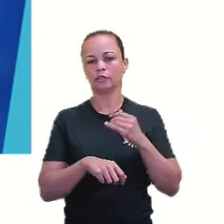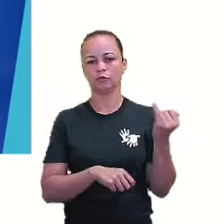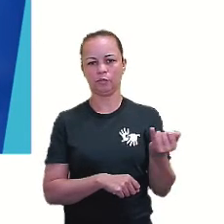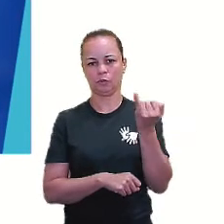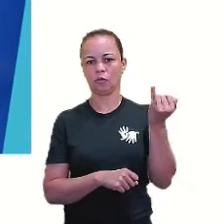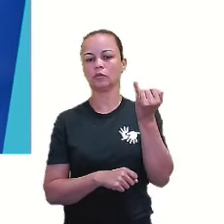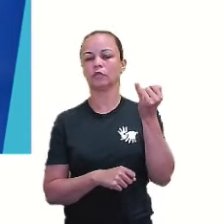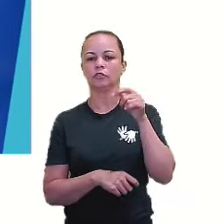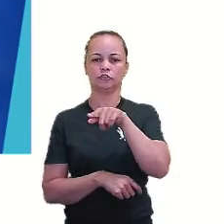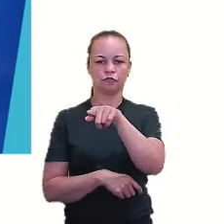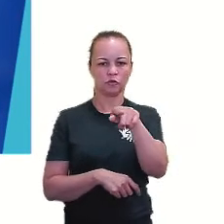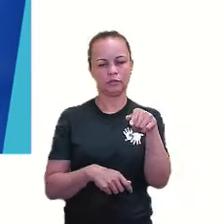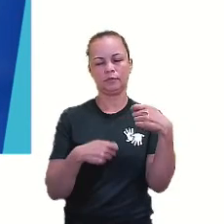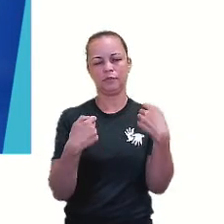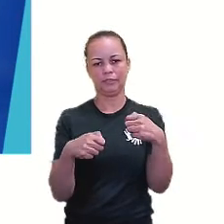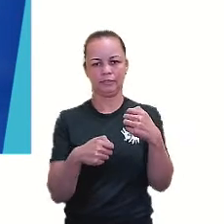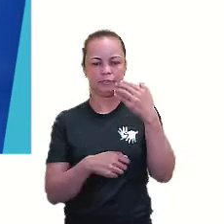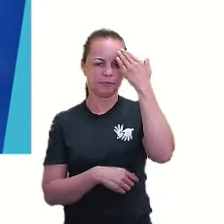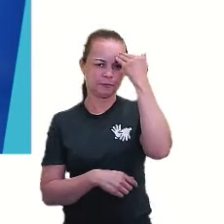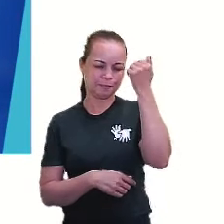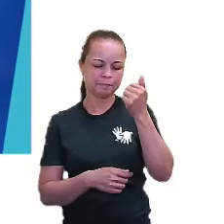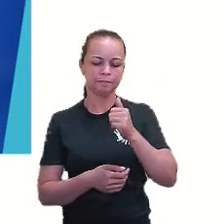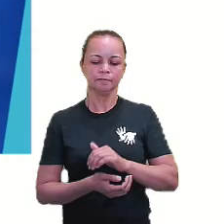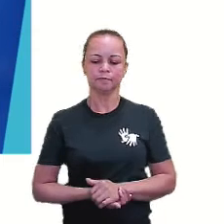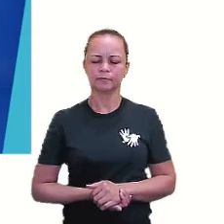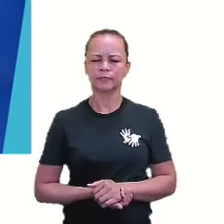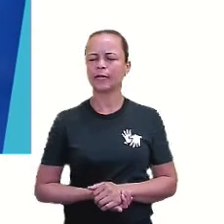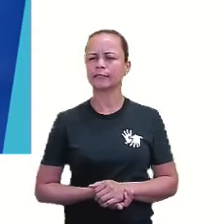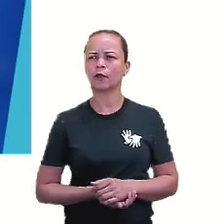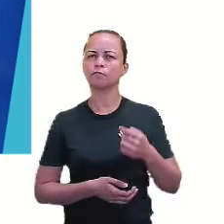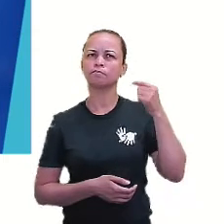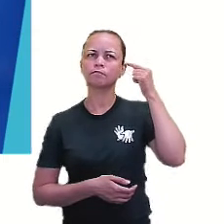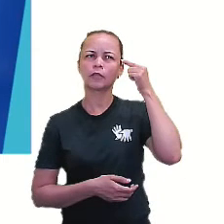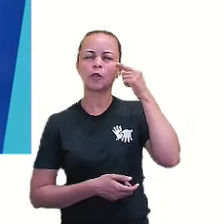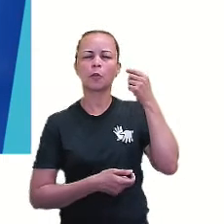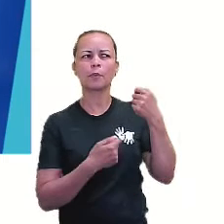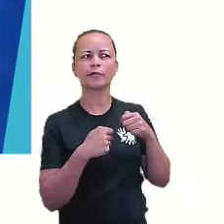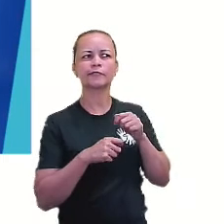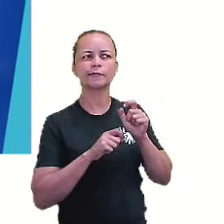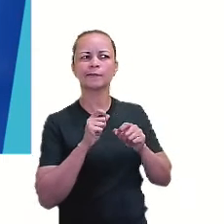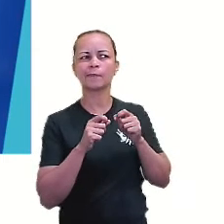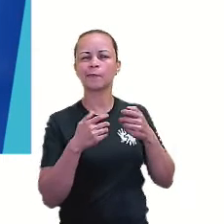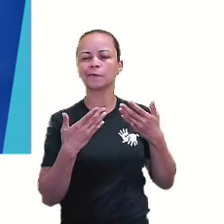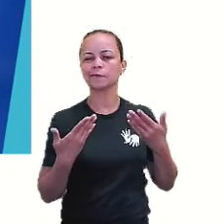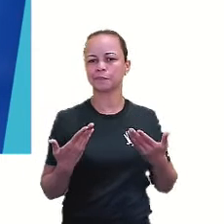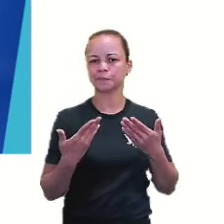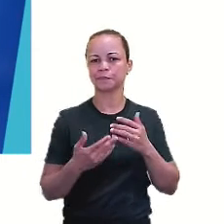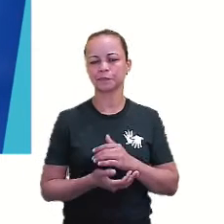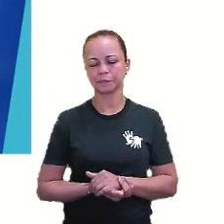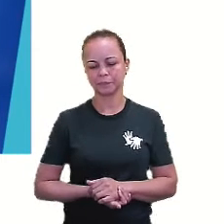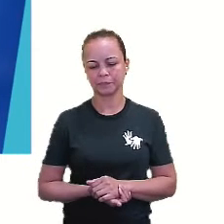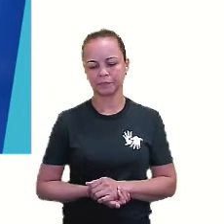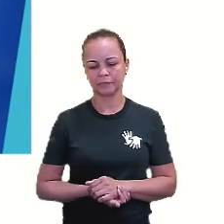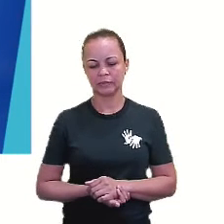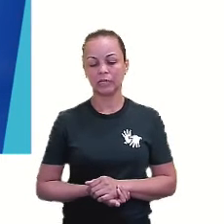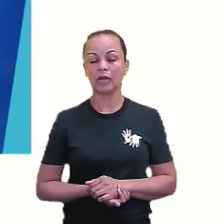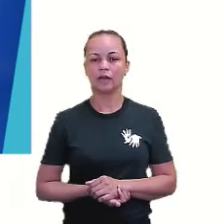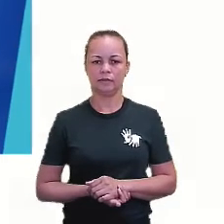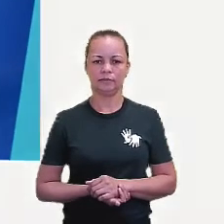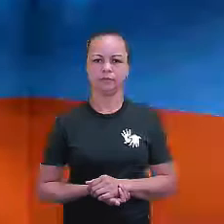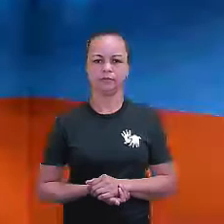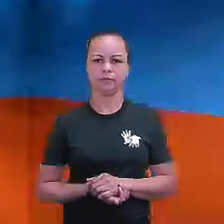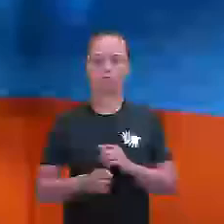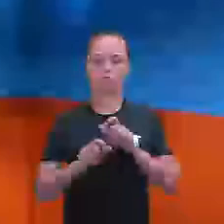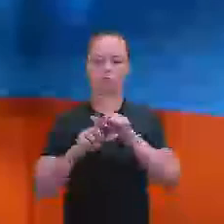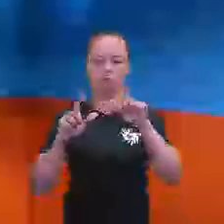é você precisa saber. E aí você pode estar se perguntando o que é que eu preciso saber. E aí, já vou pedir para a produção voltar aqui